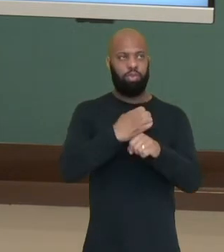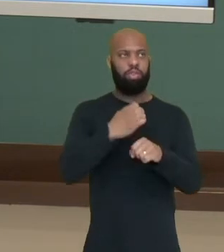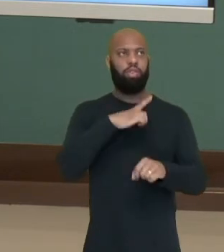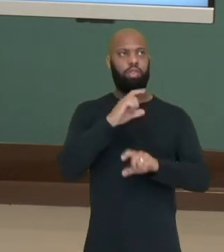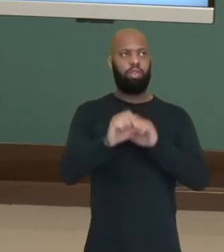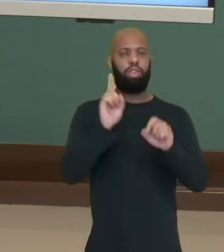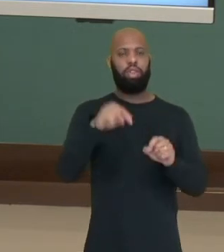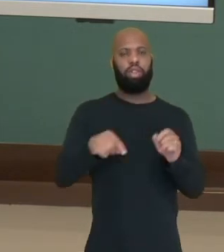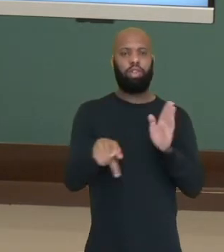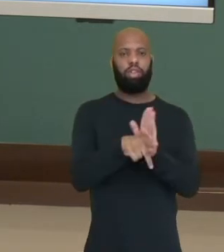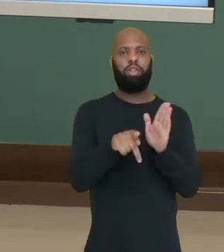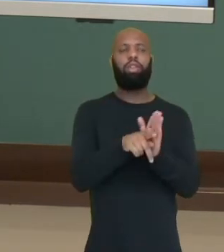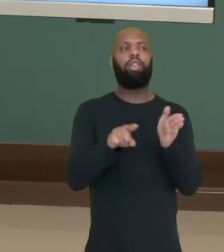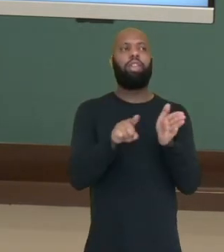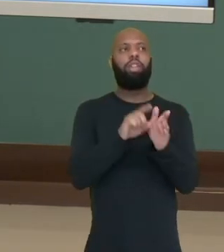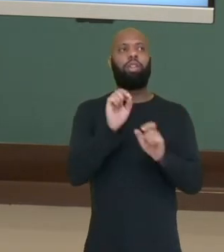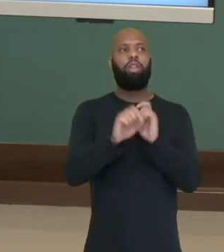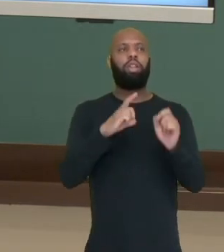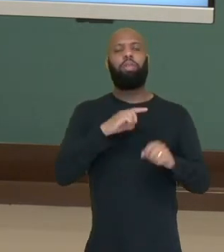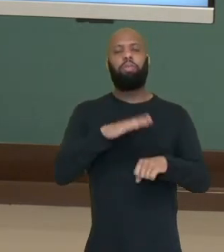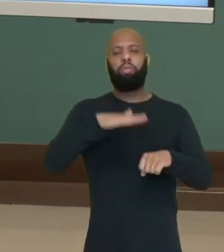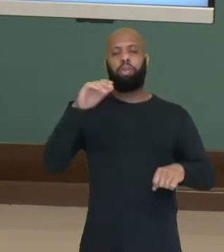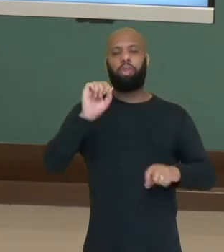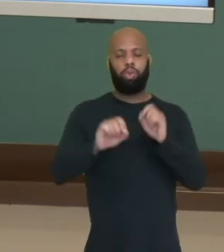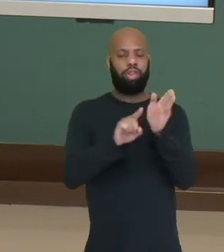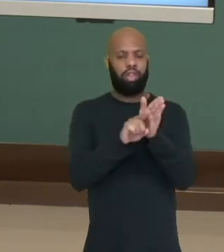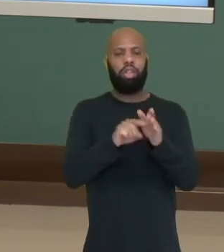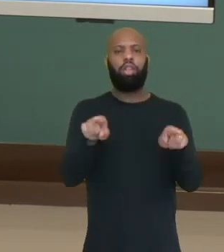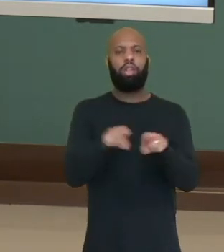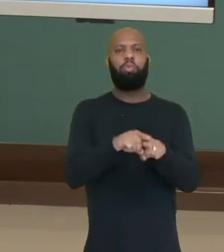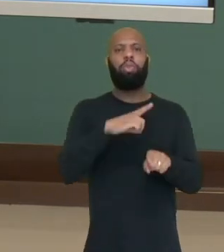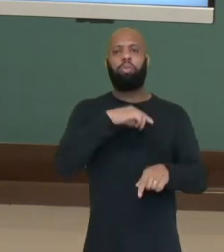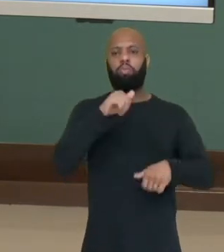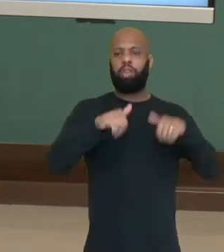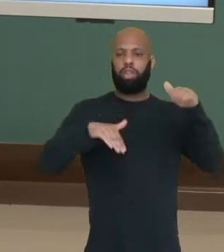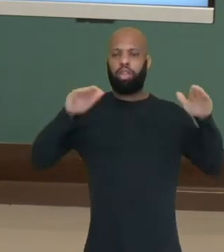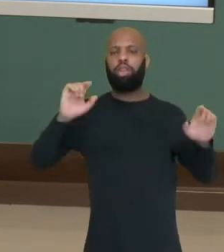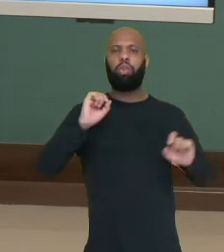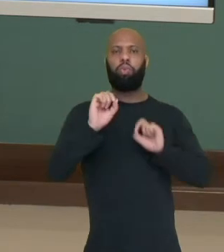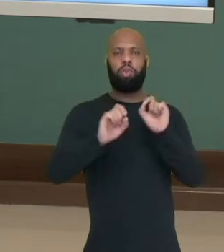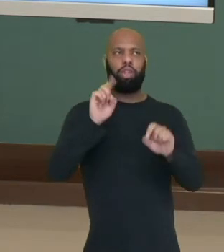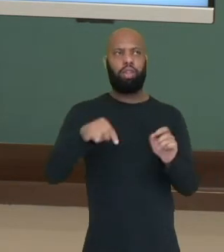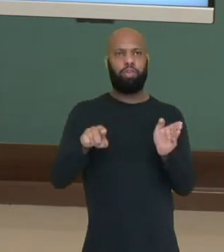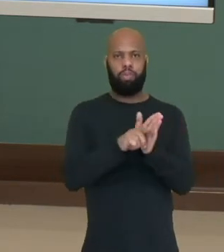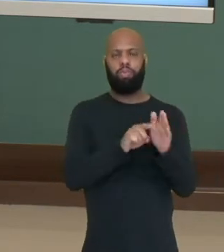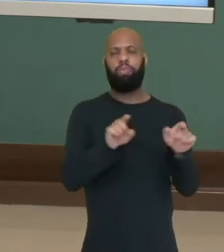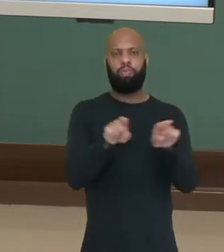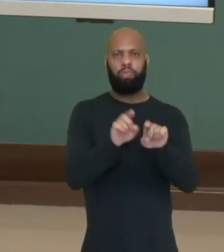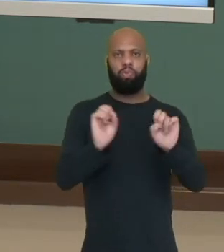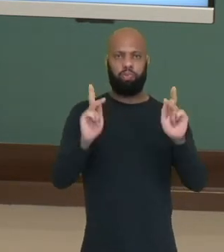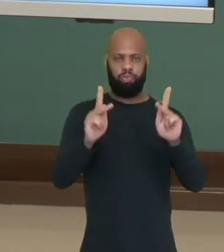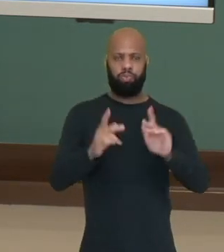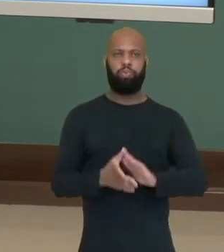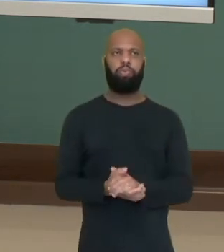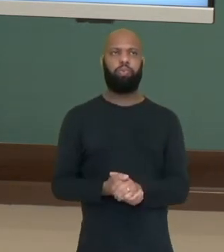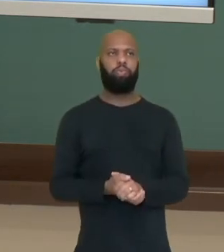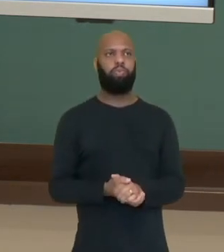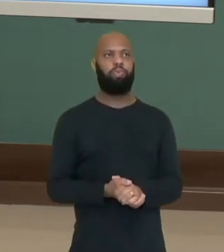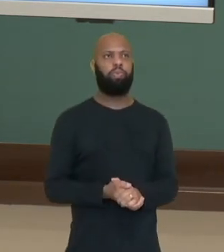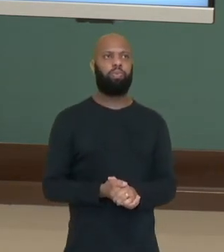carga negativa, e aí ele fica cada vez mais negativo, está recebendo mais cargas negativas, certo?